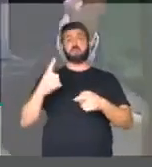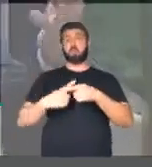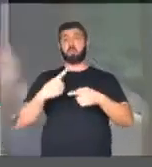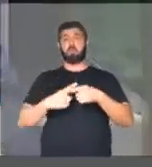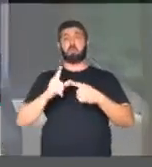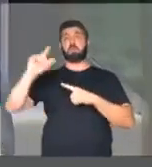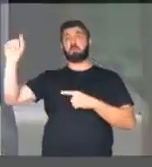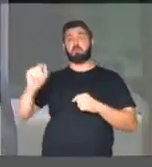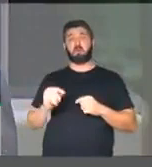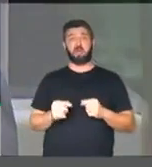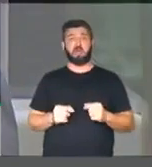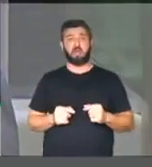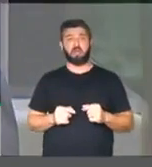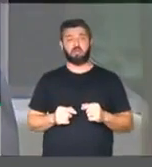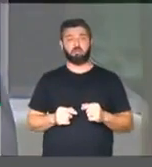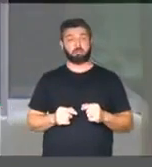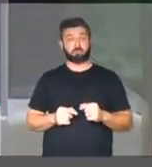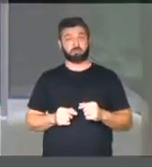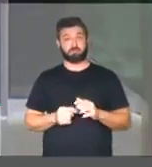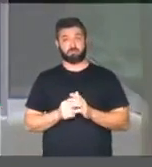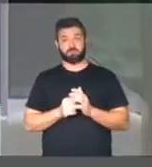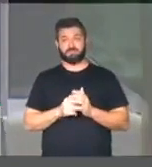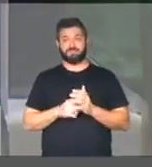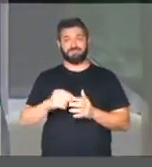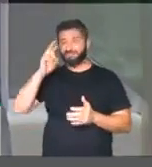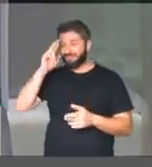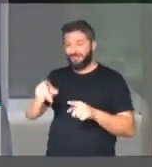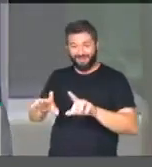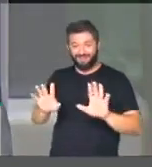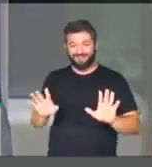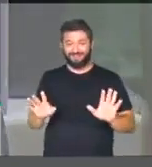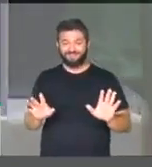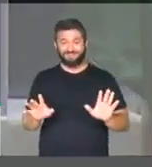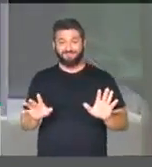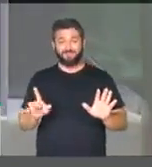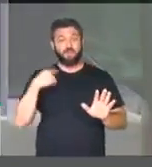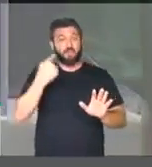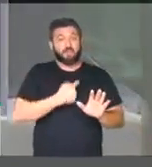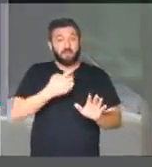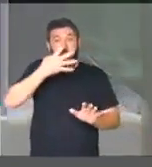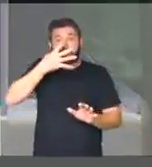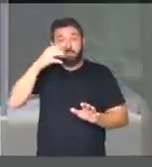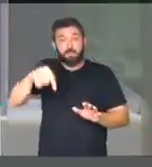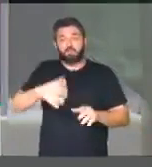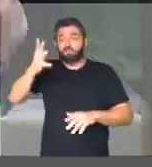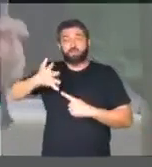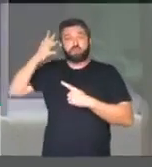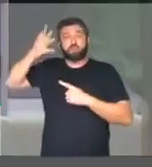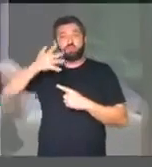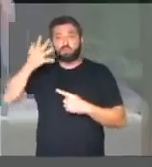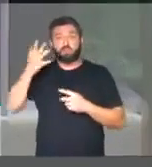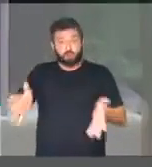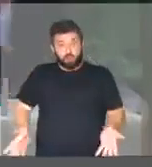eles quiseram ir embora. Senhores e senhoras, Nós estamos assistindo um discurso que